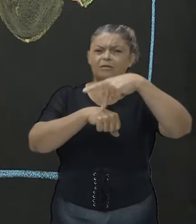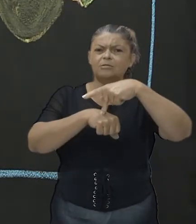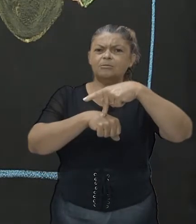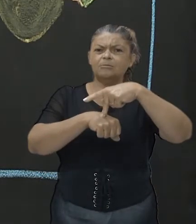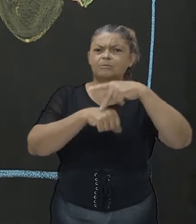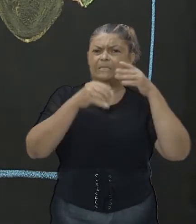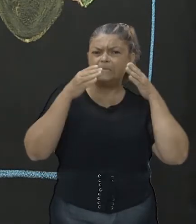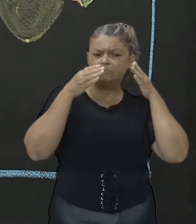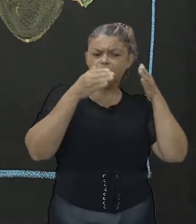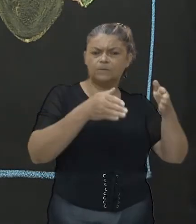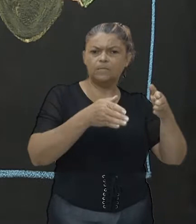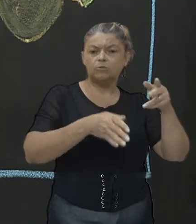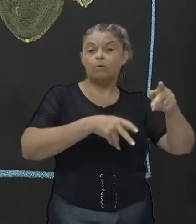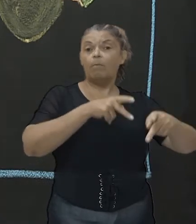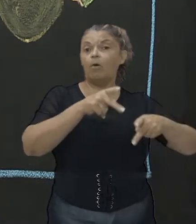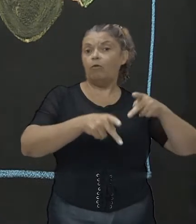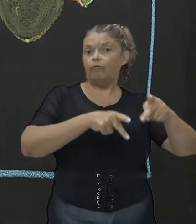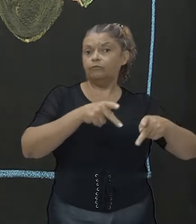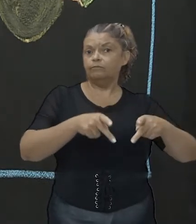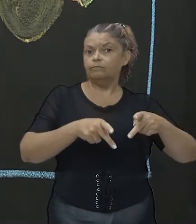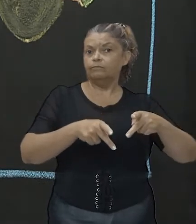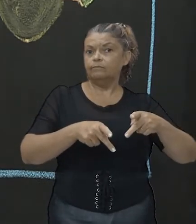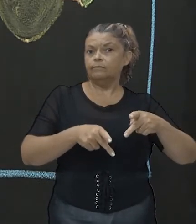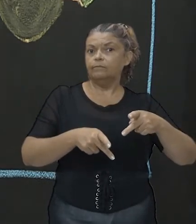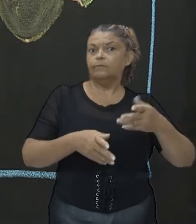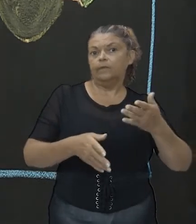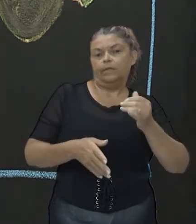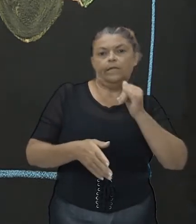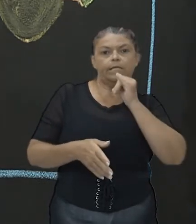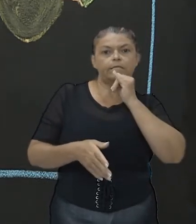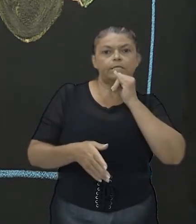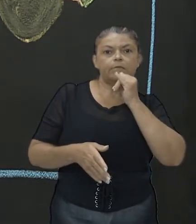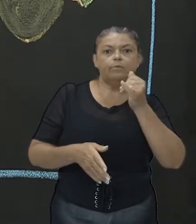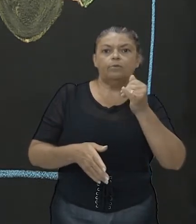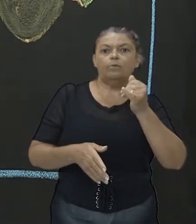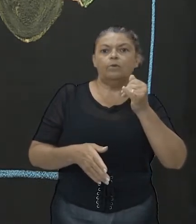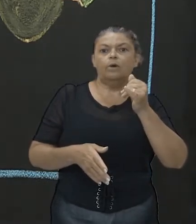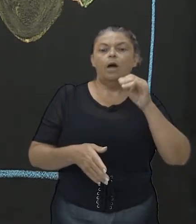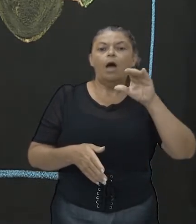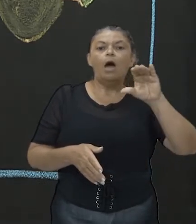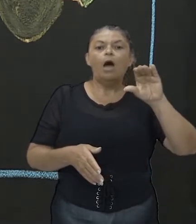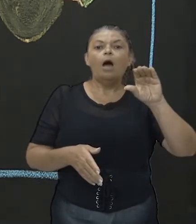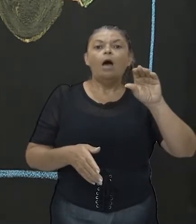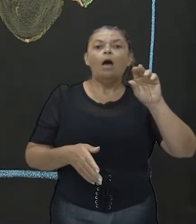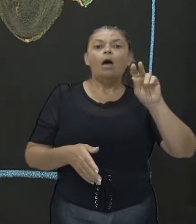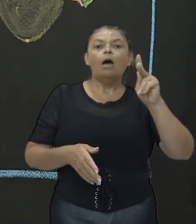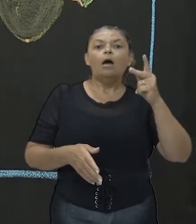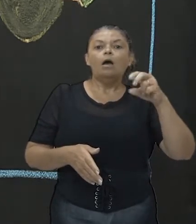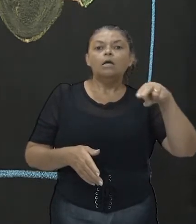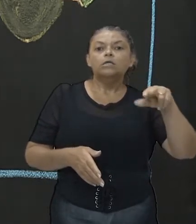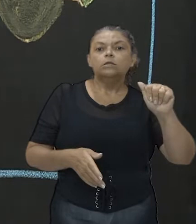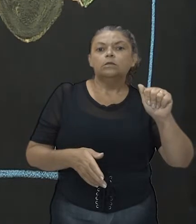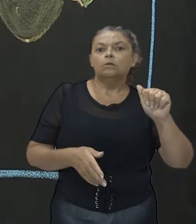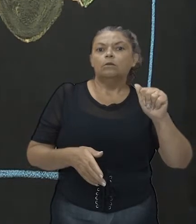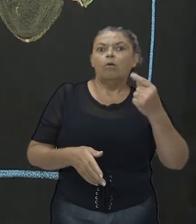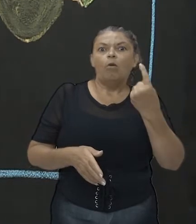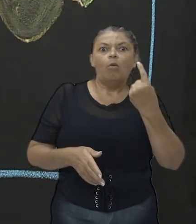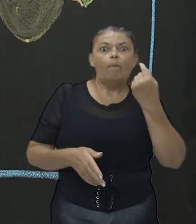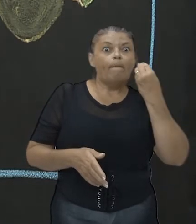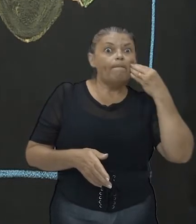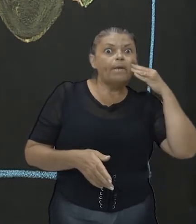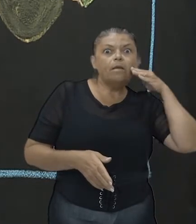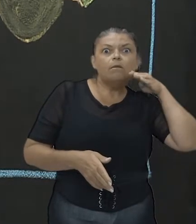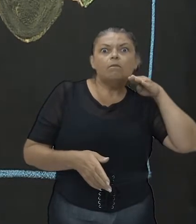concentração populacional. Para a gente ter uma ideia, a China tem por volta de 1 bilhão e 300 milhões de